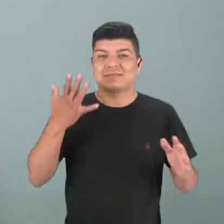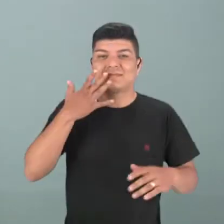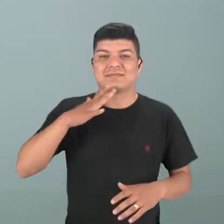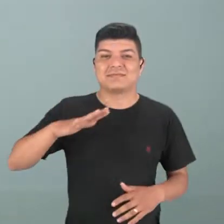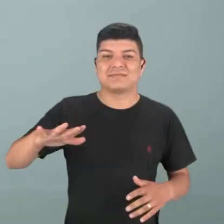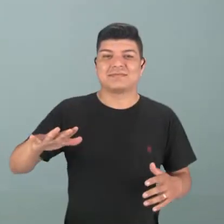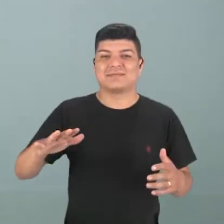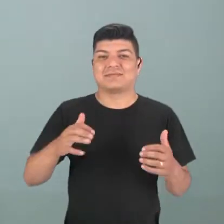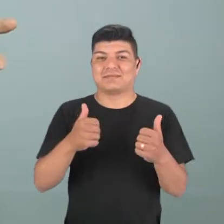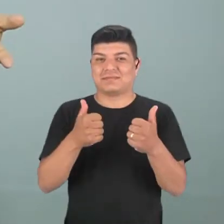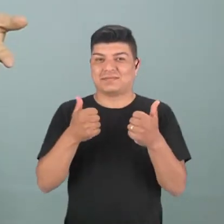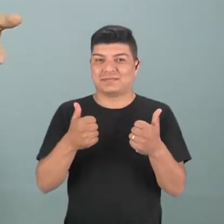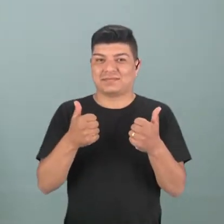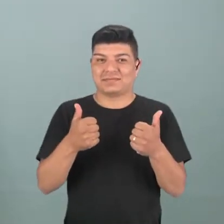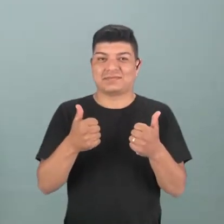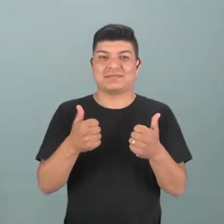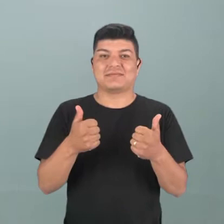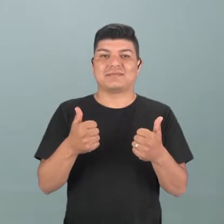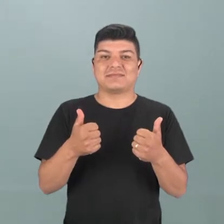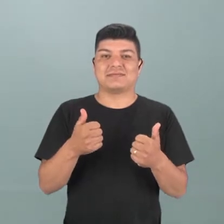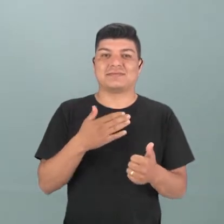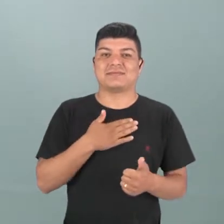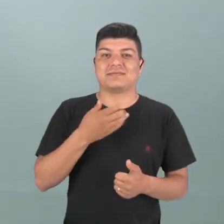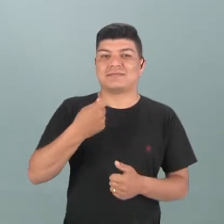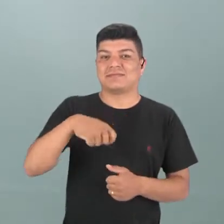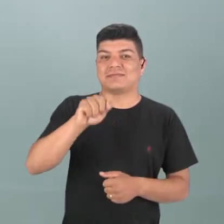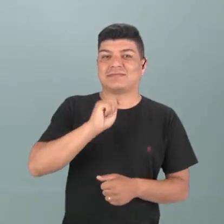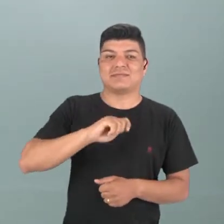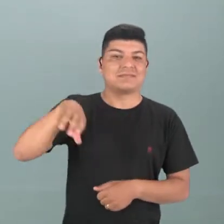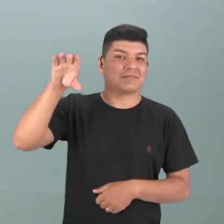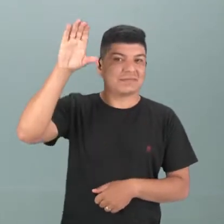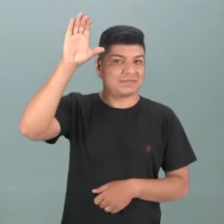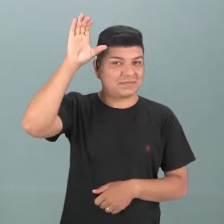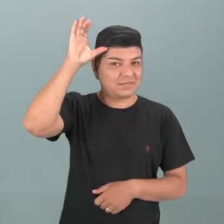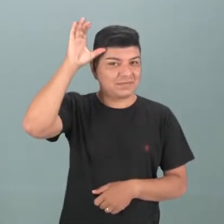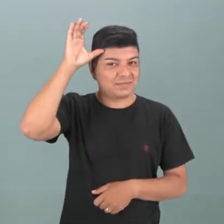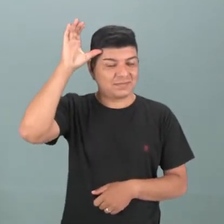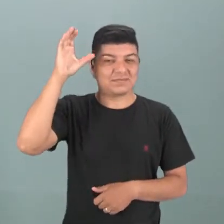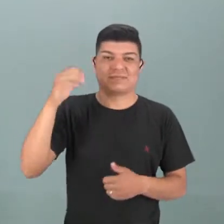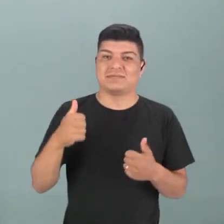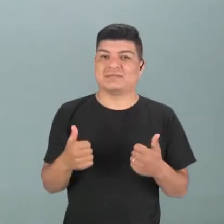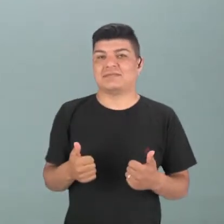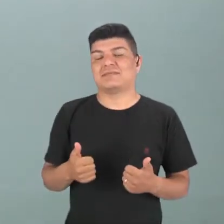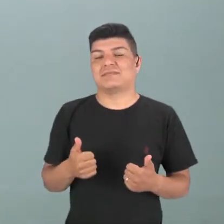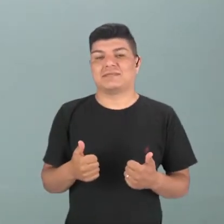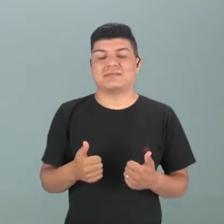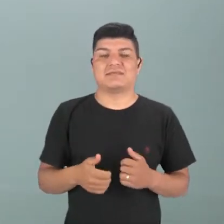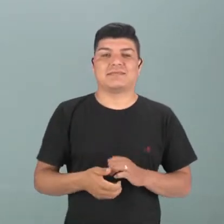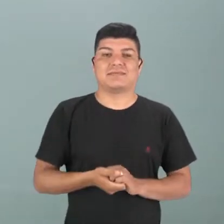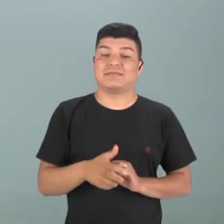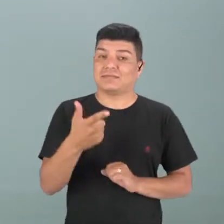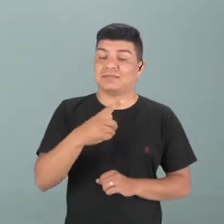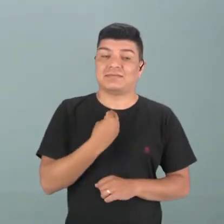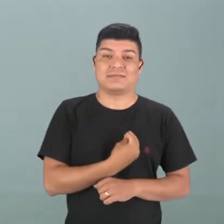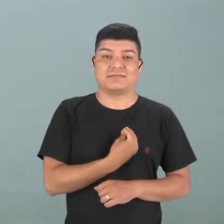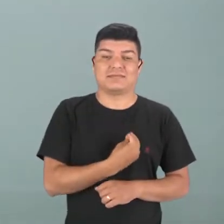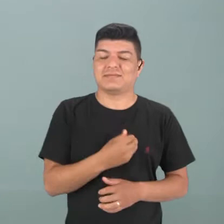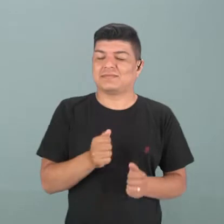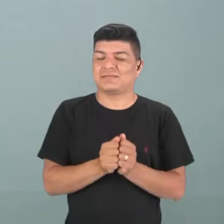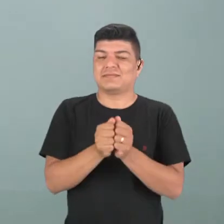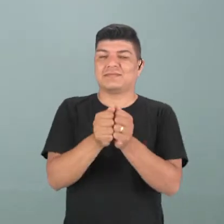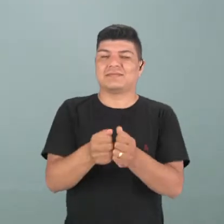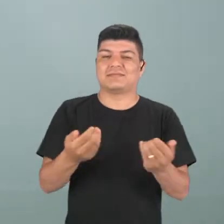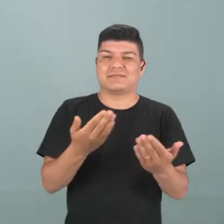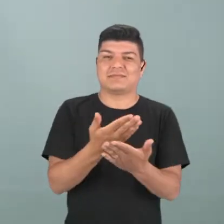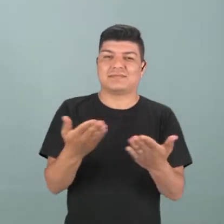Olá, crianças! Tudo bem? Eu sou o professor Carlos Lima e estou aqui novamente com